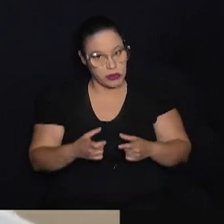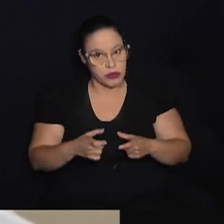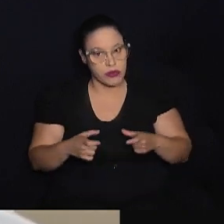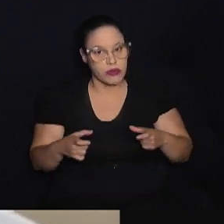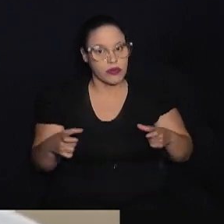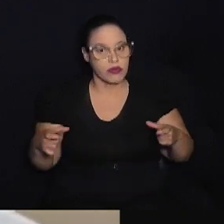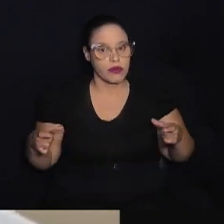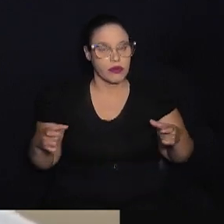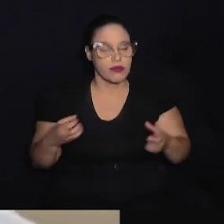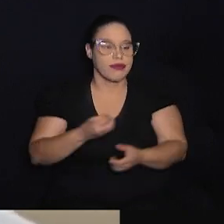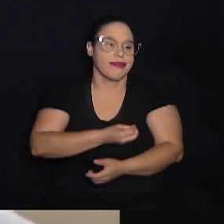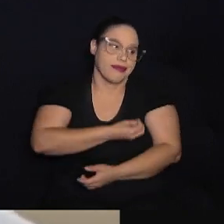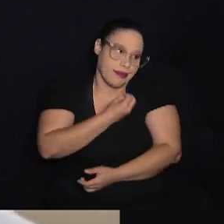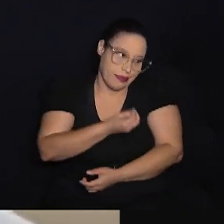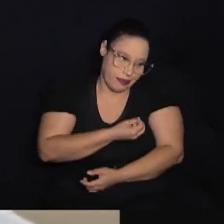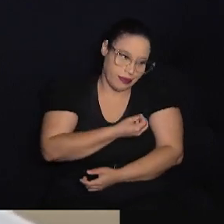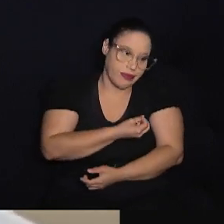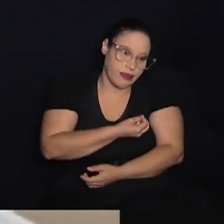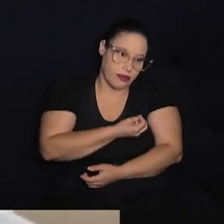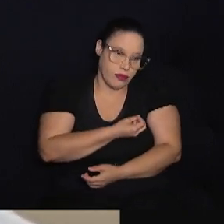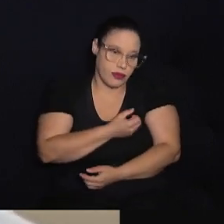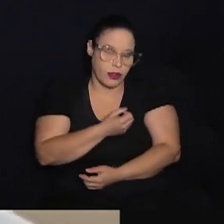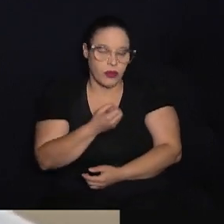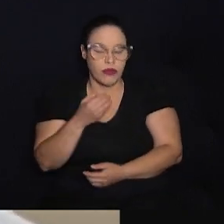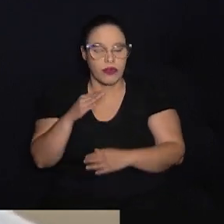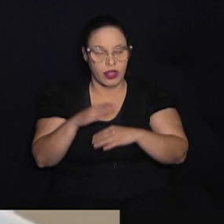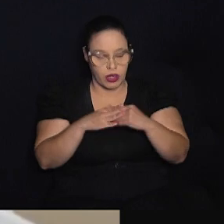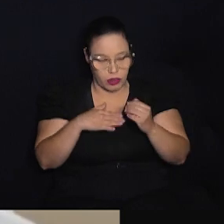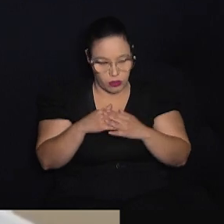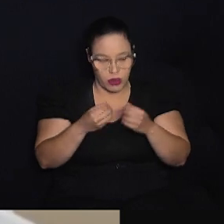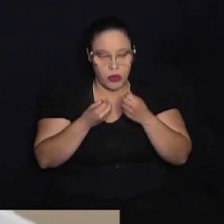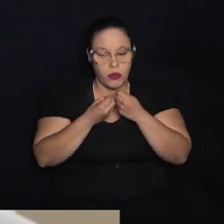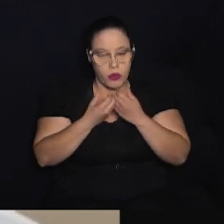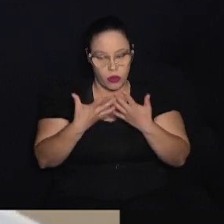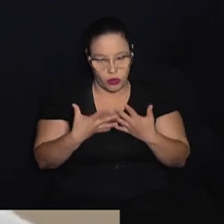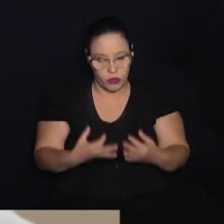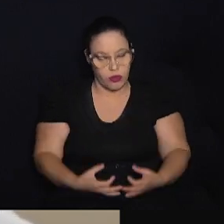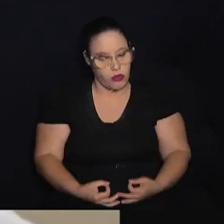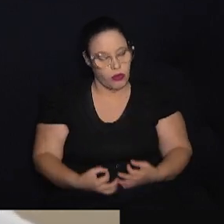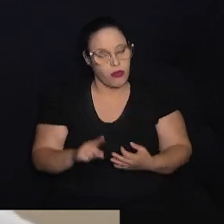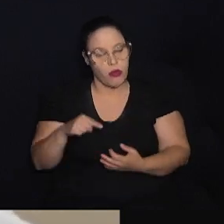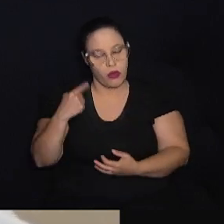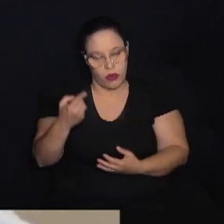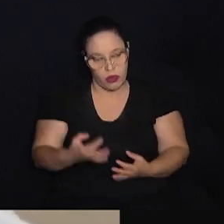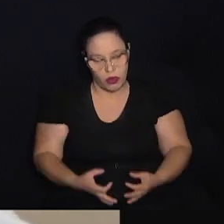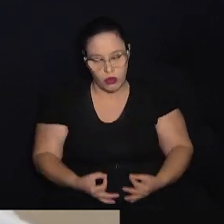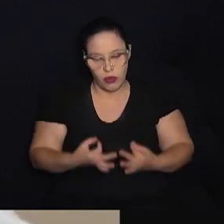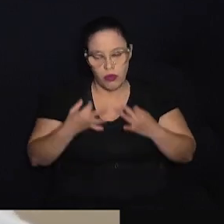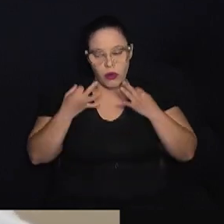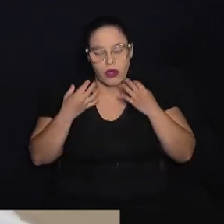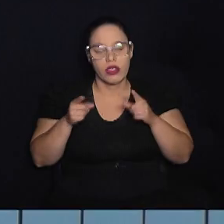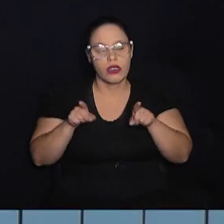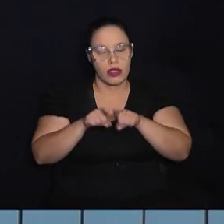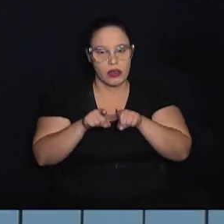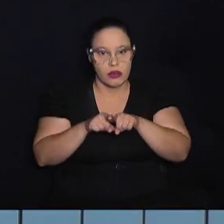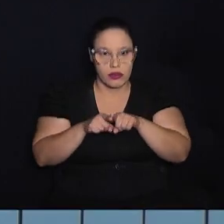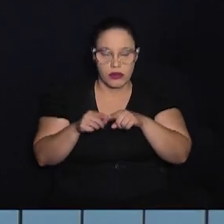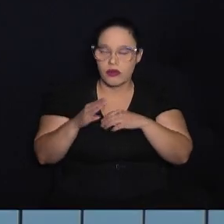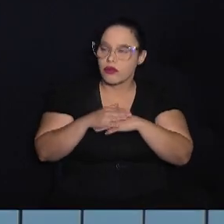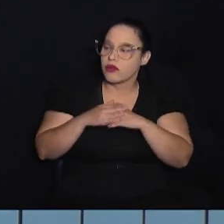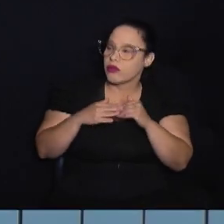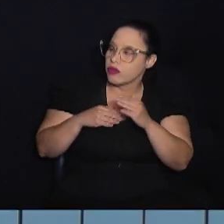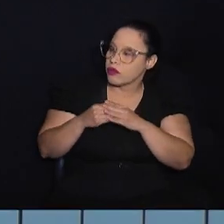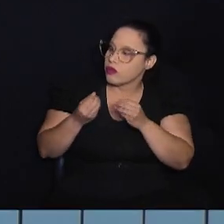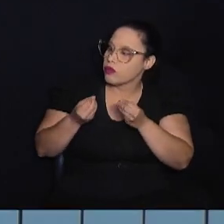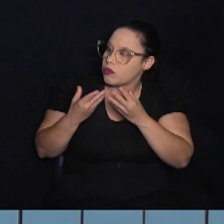a sobrevida. É um tratamento bastante promissor aí não só para a bexiga, mas para outros tipos de tumor. Um tratamento, então, que